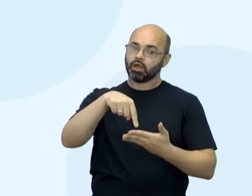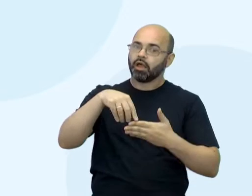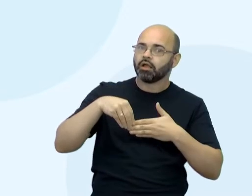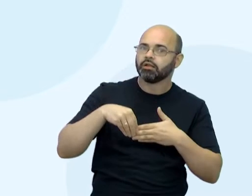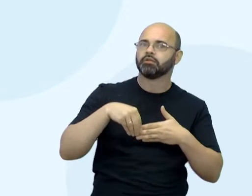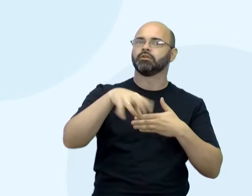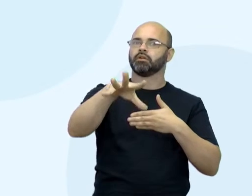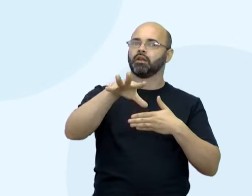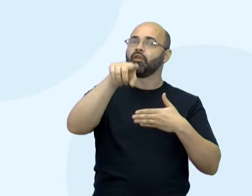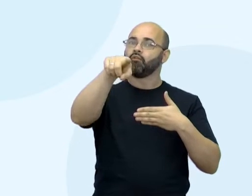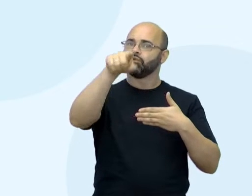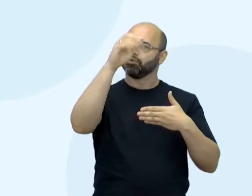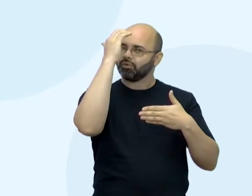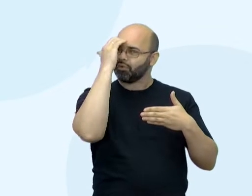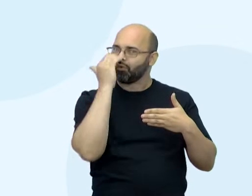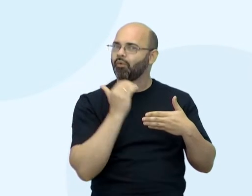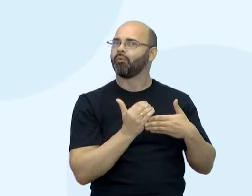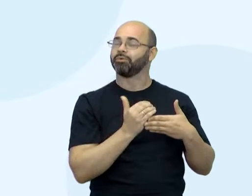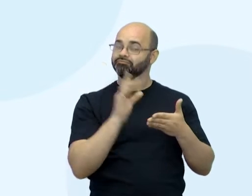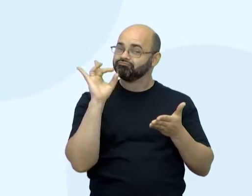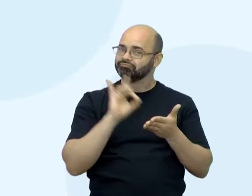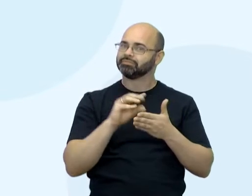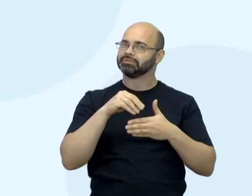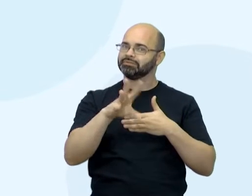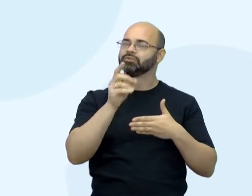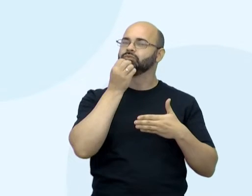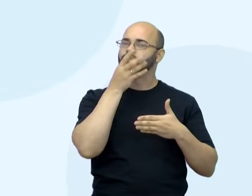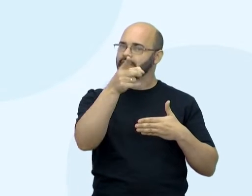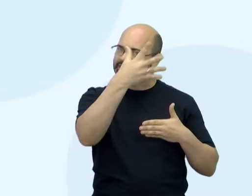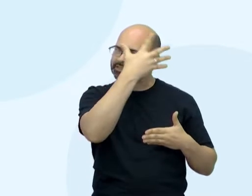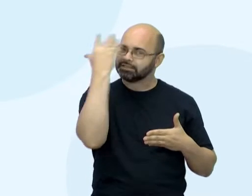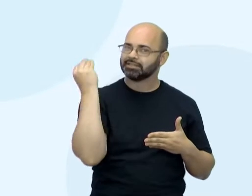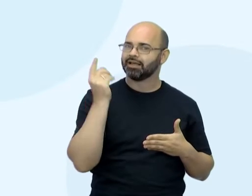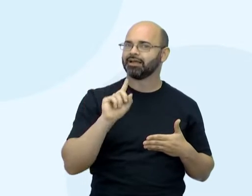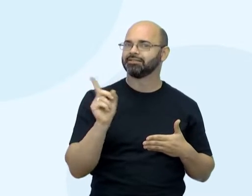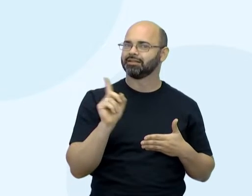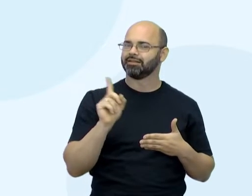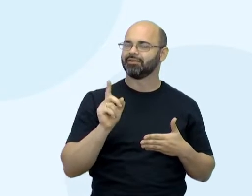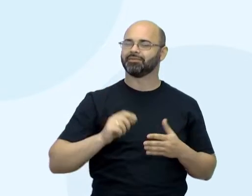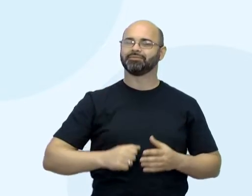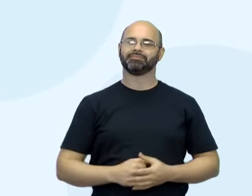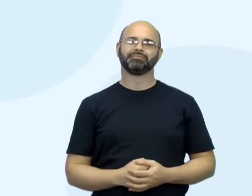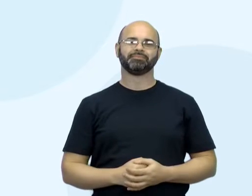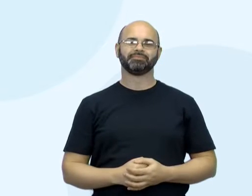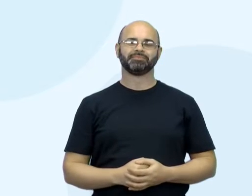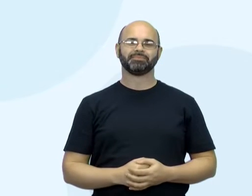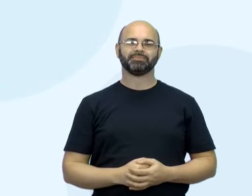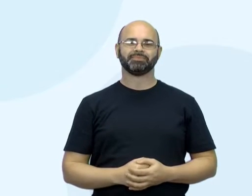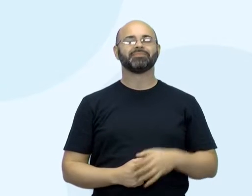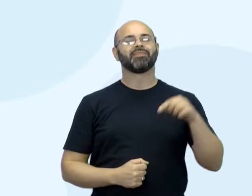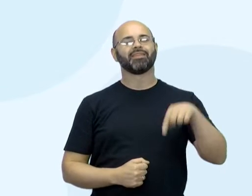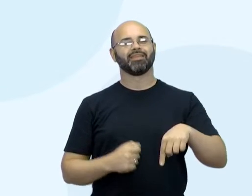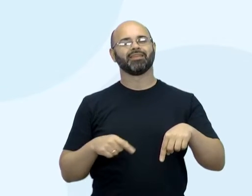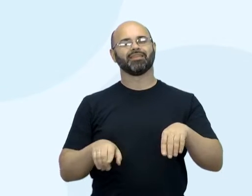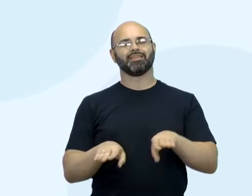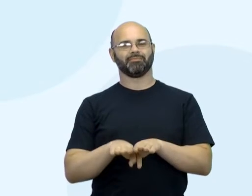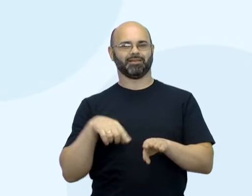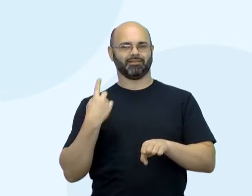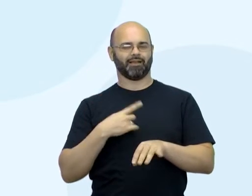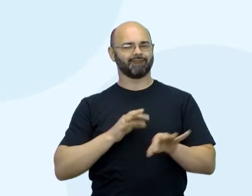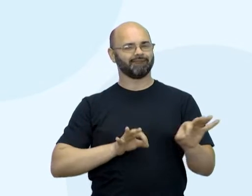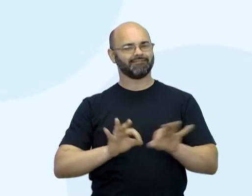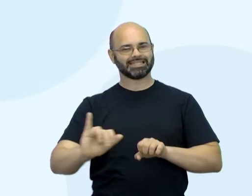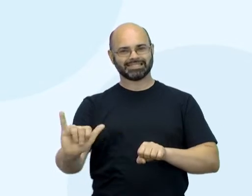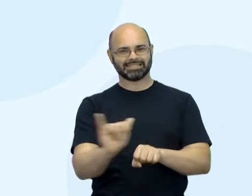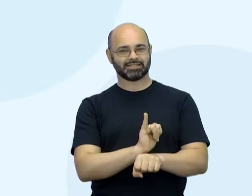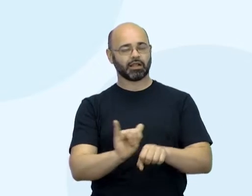orientação e recomendação assim de grande porte. Não vai esquecer, aqui com a gente também, a gente prepara o melhor para você e aí a